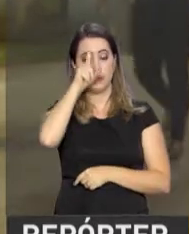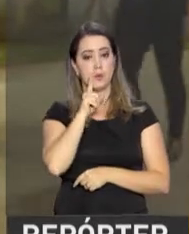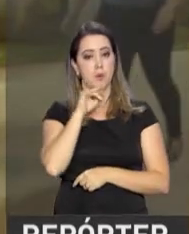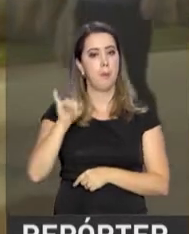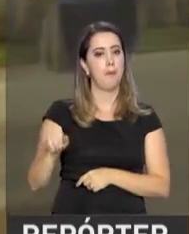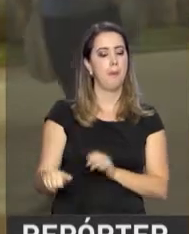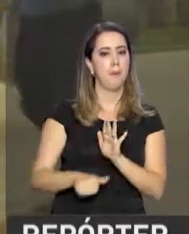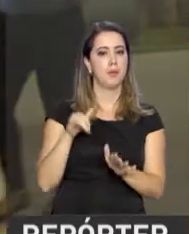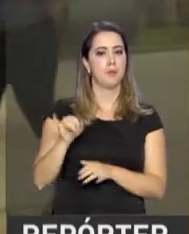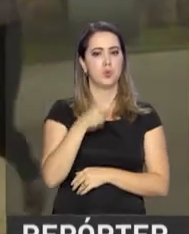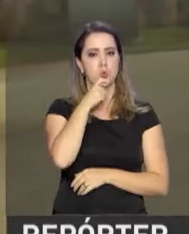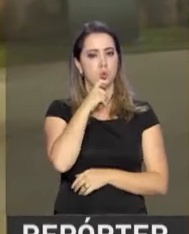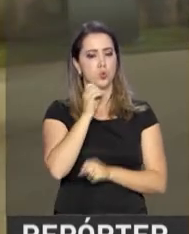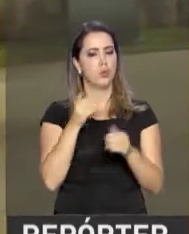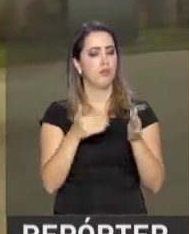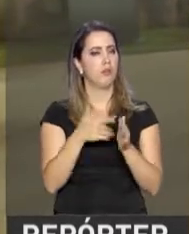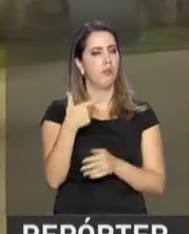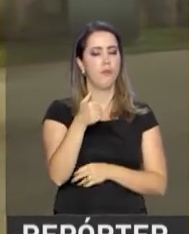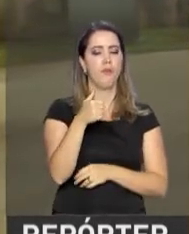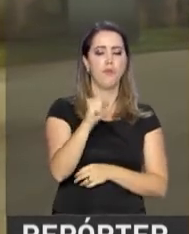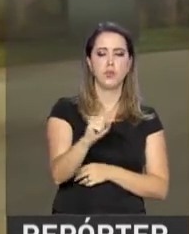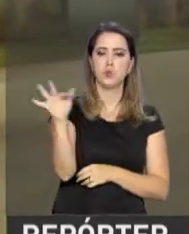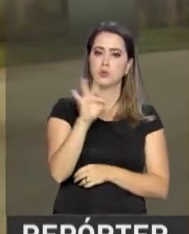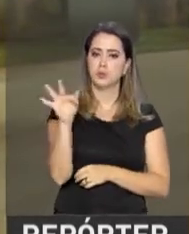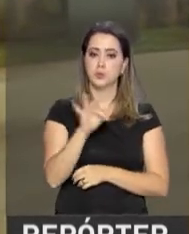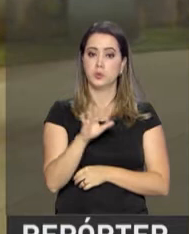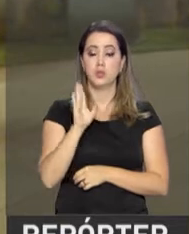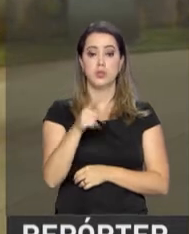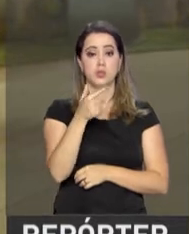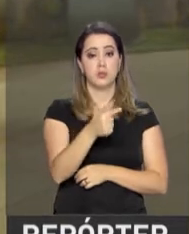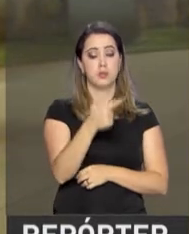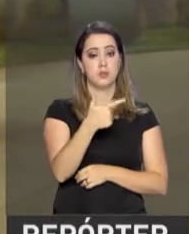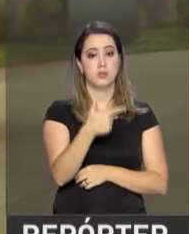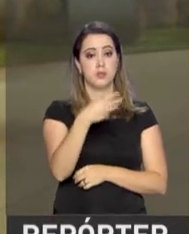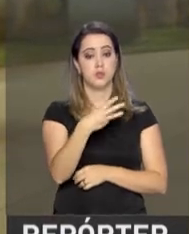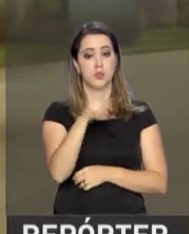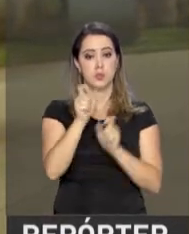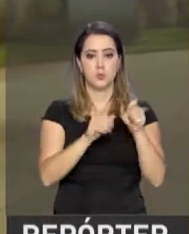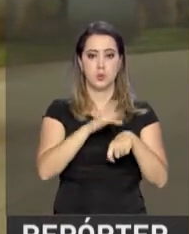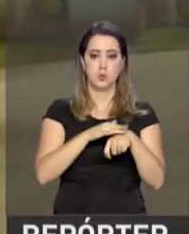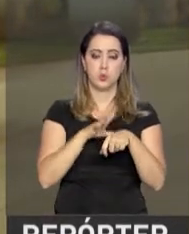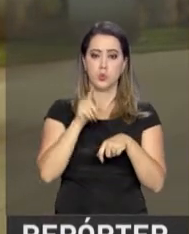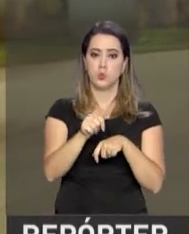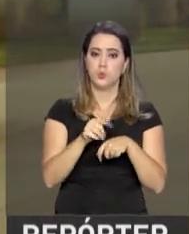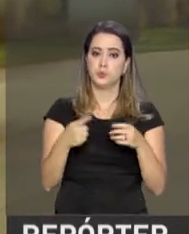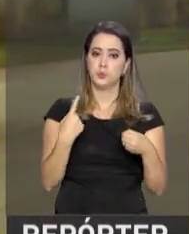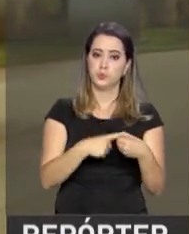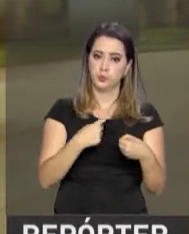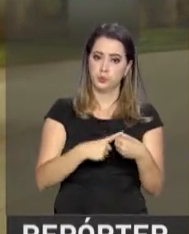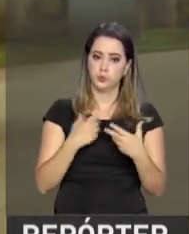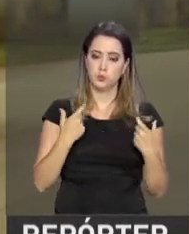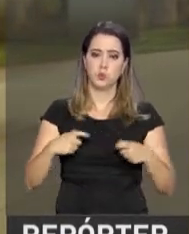até 28 de fevereiro foram registrados 723 casos da doença todos silvestre ou seja